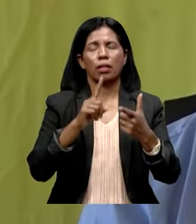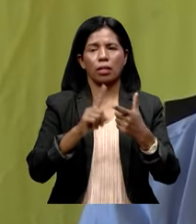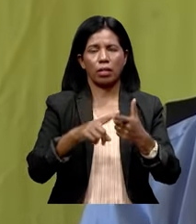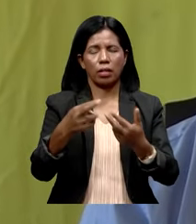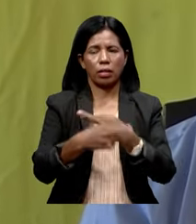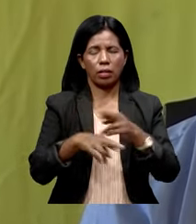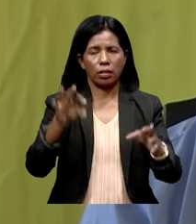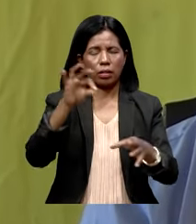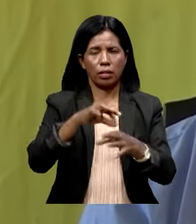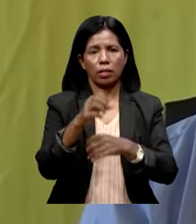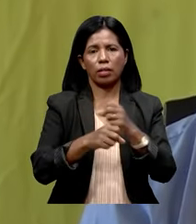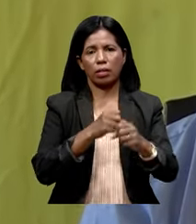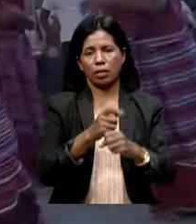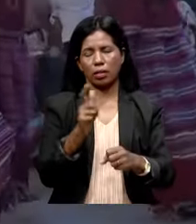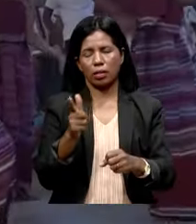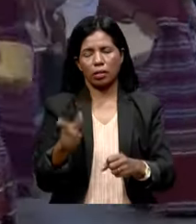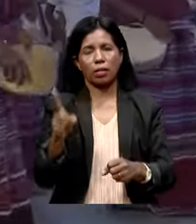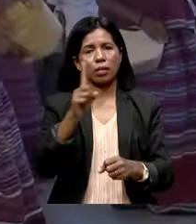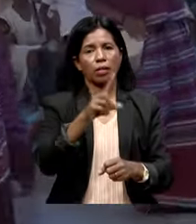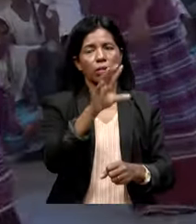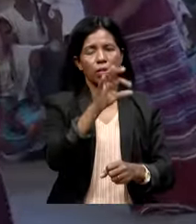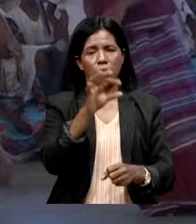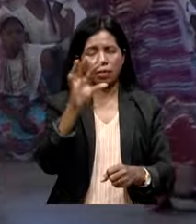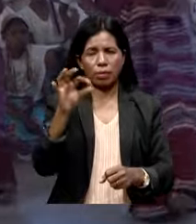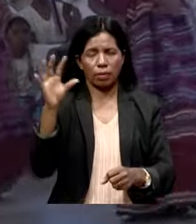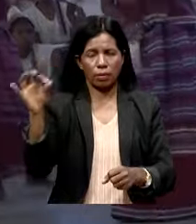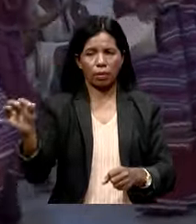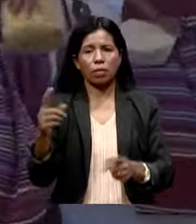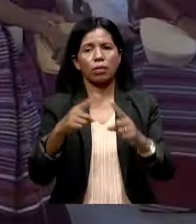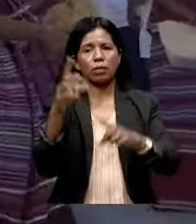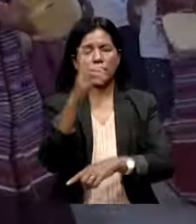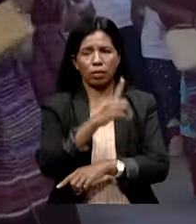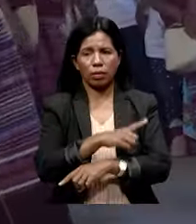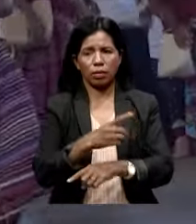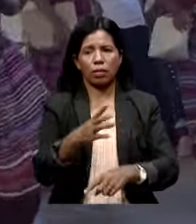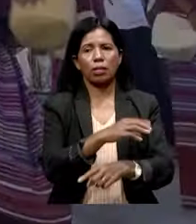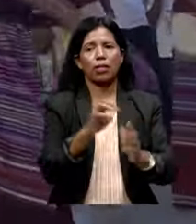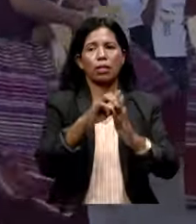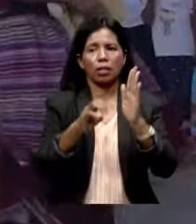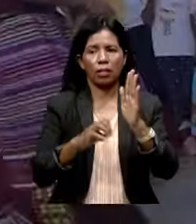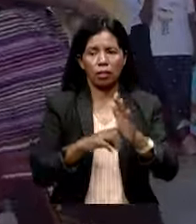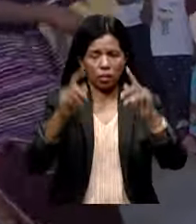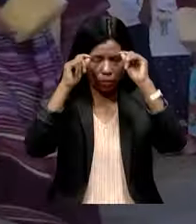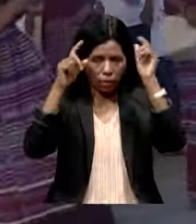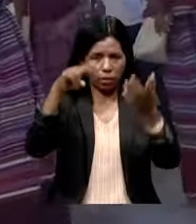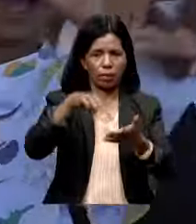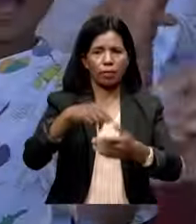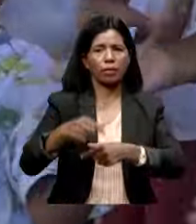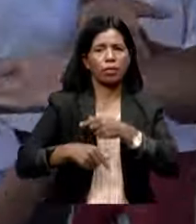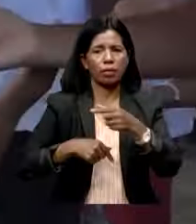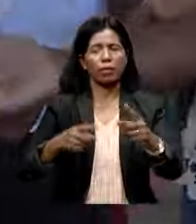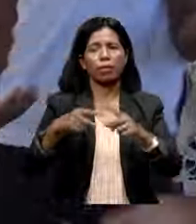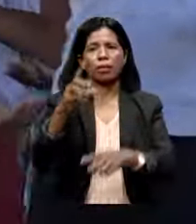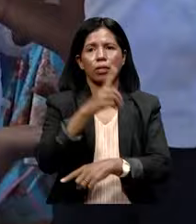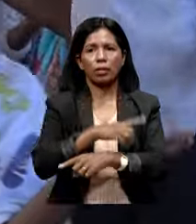consulta popular e atina reunida a tusia se anulo recensia mak o hinlorong estado soberano Timor Leste hamrik tambane zeração o hinlorong